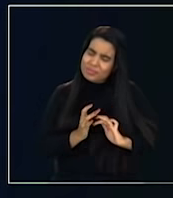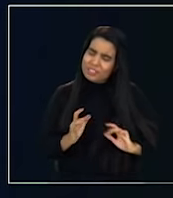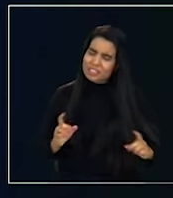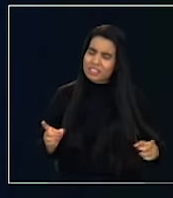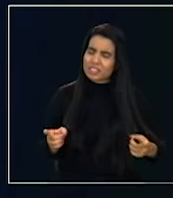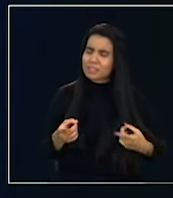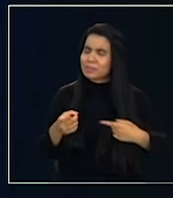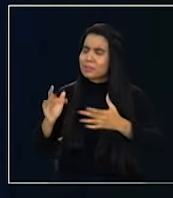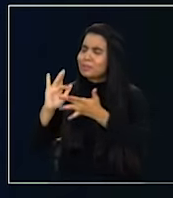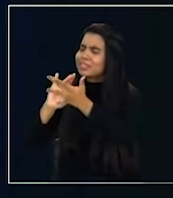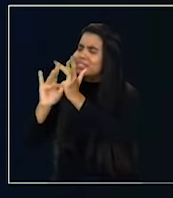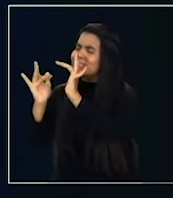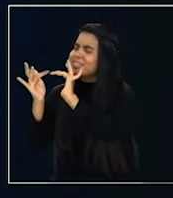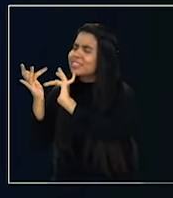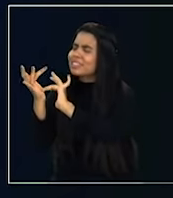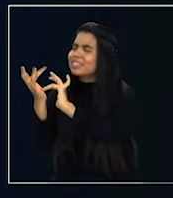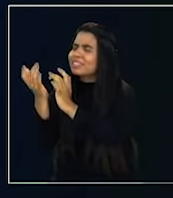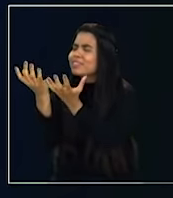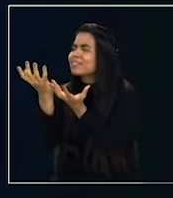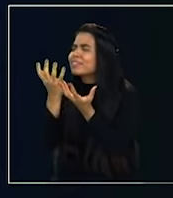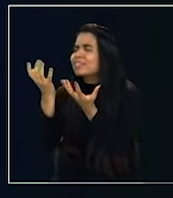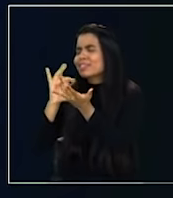Eu quero a Ti,